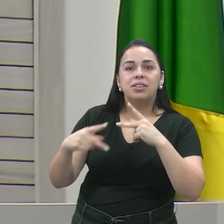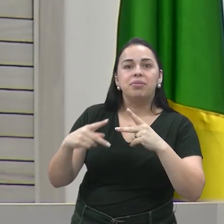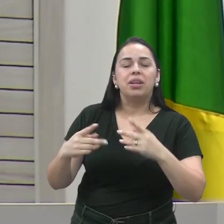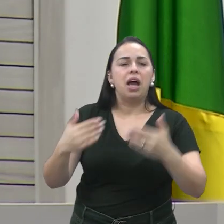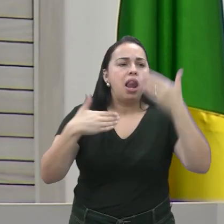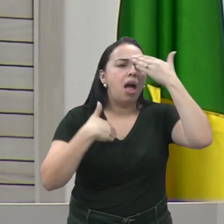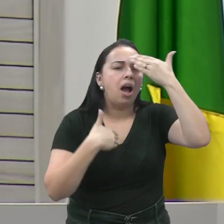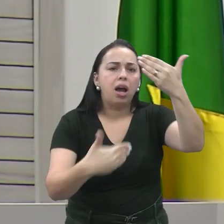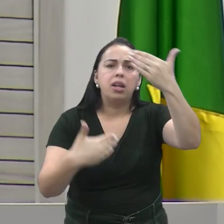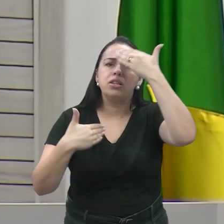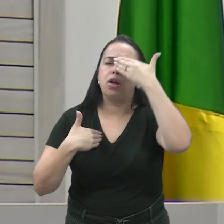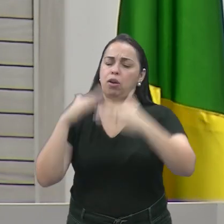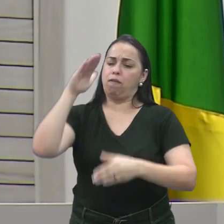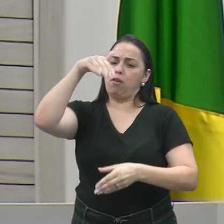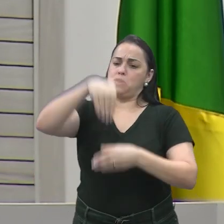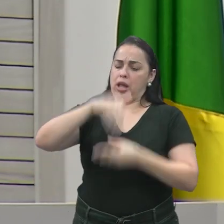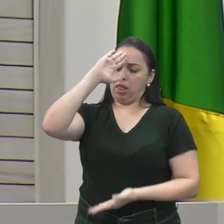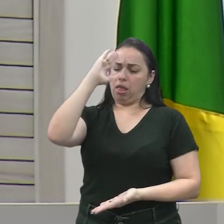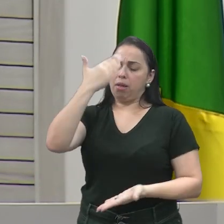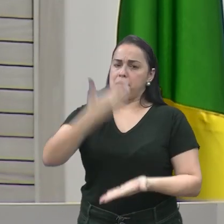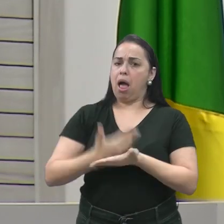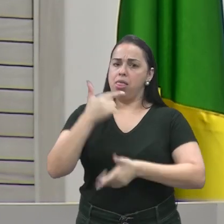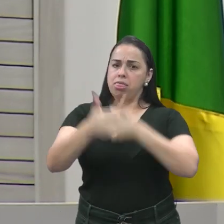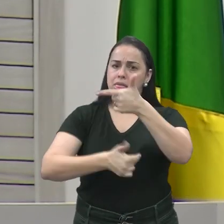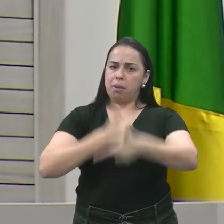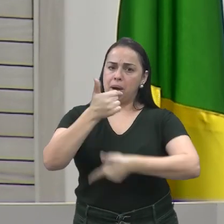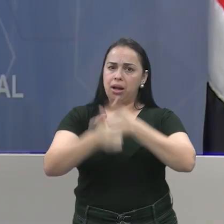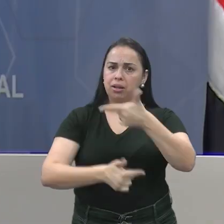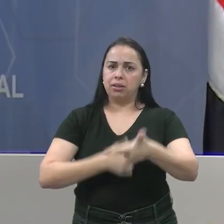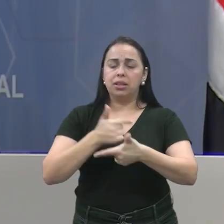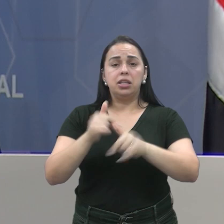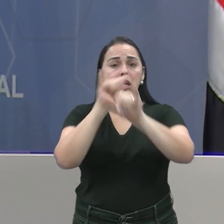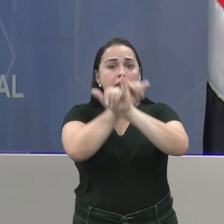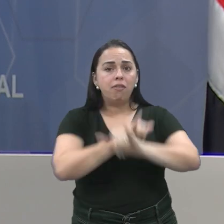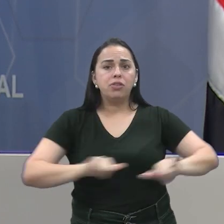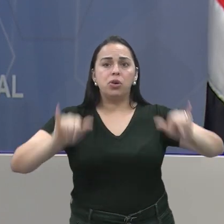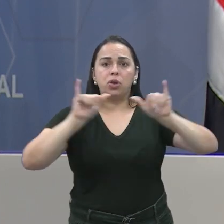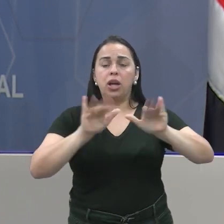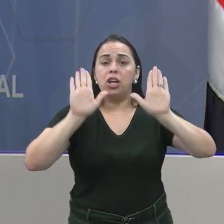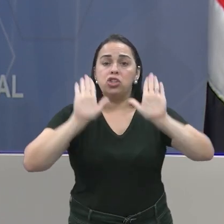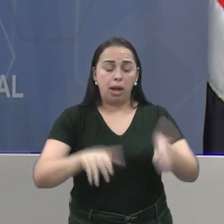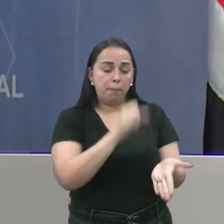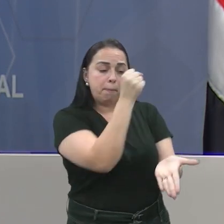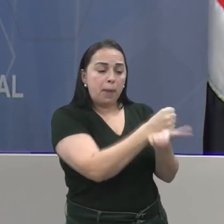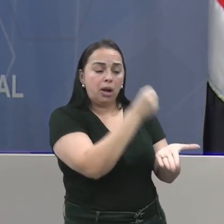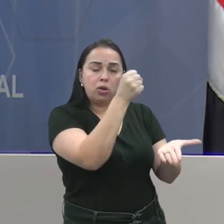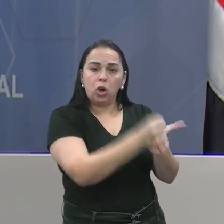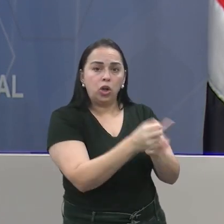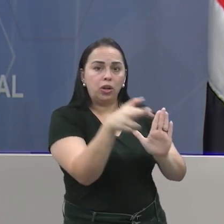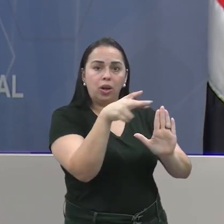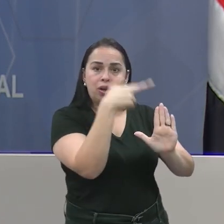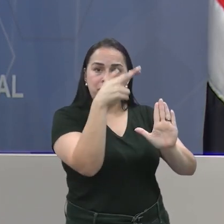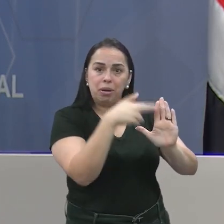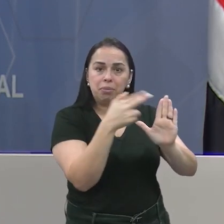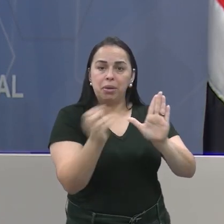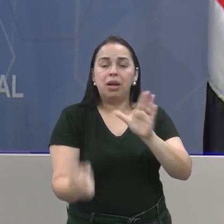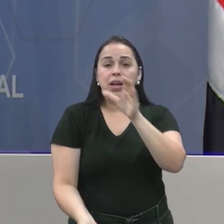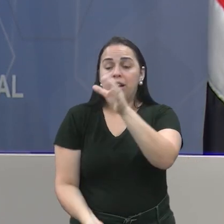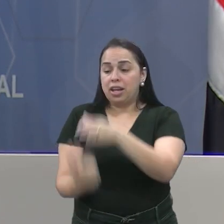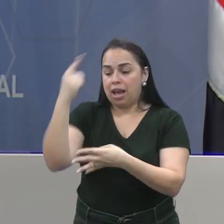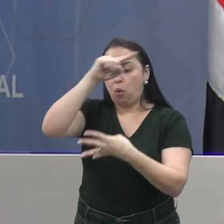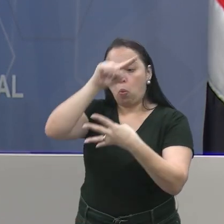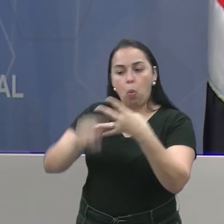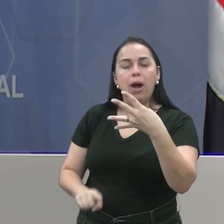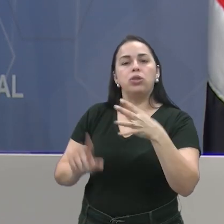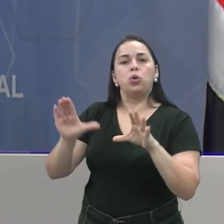Sena agradeceu pelos eleitores que confiaram em seu trabalho e comunicou que protocolou na Câmara requerimentos para a criação de